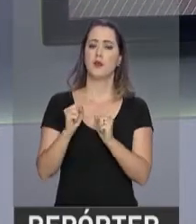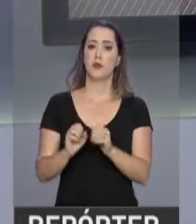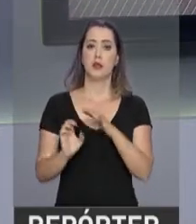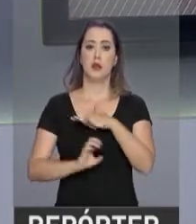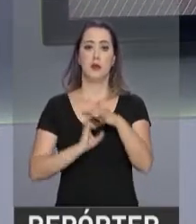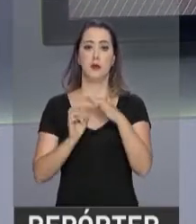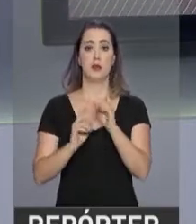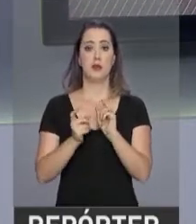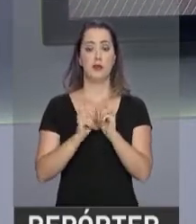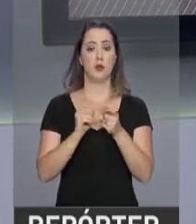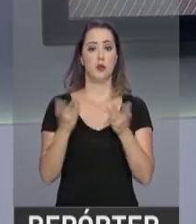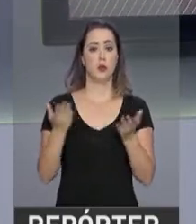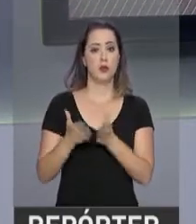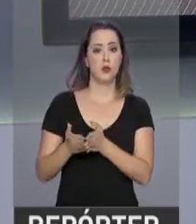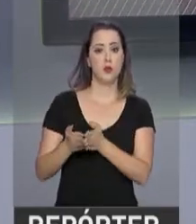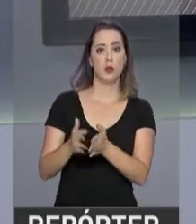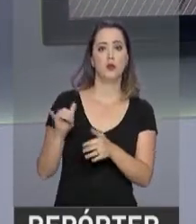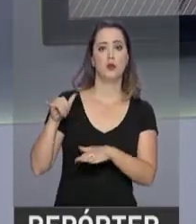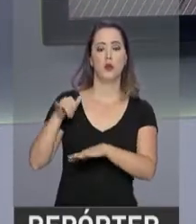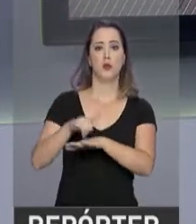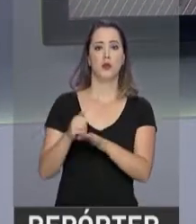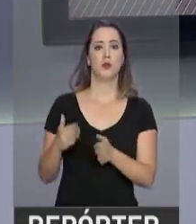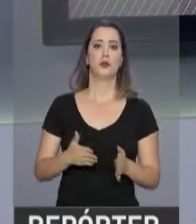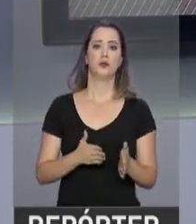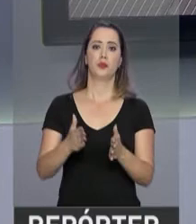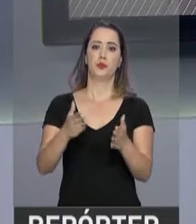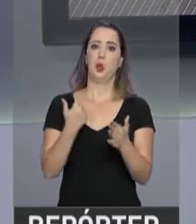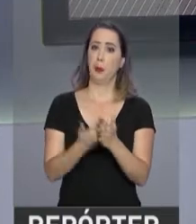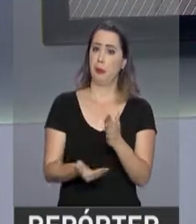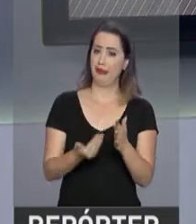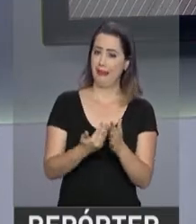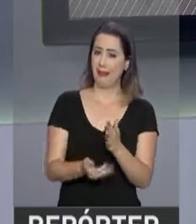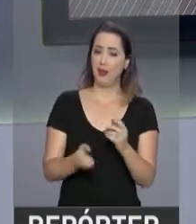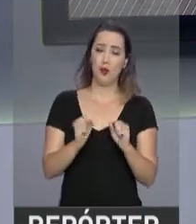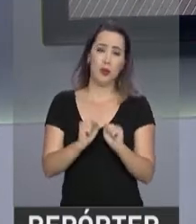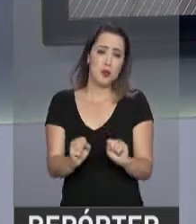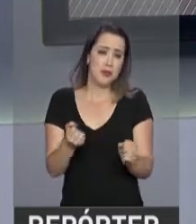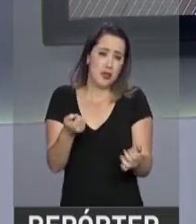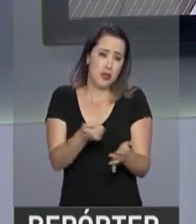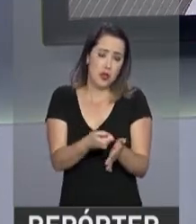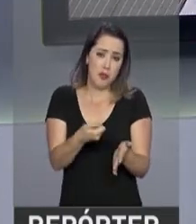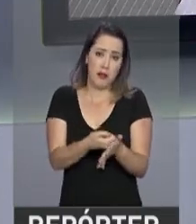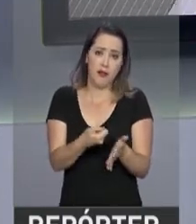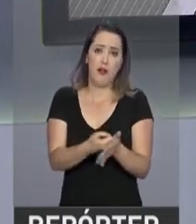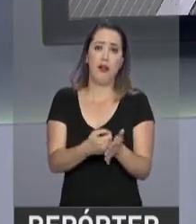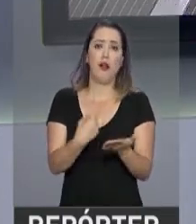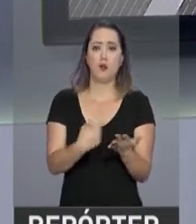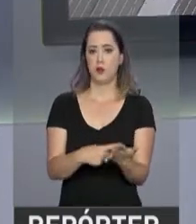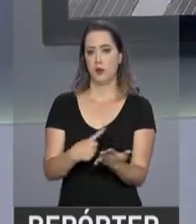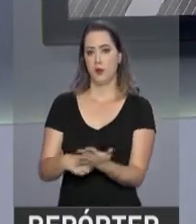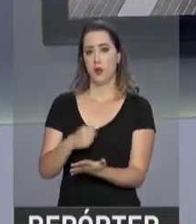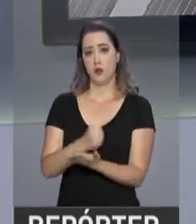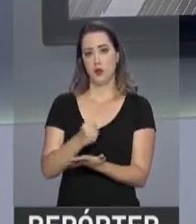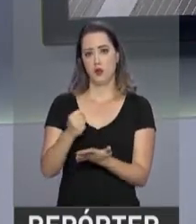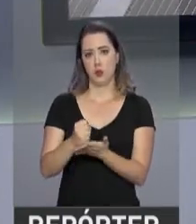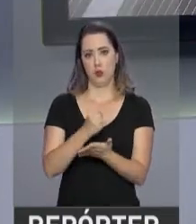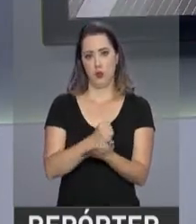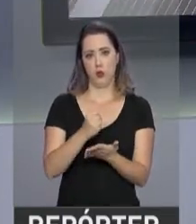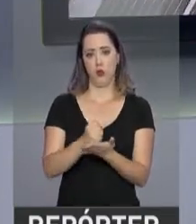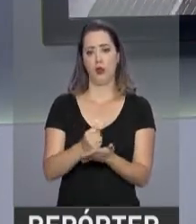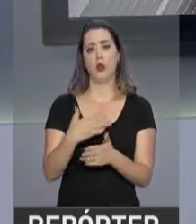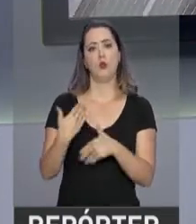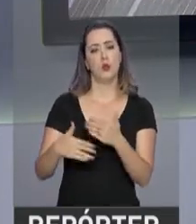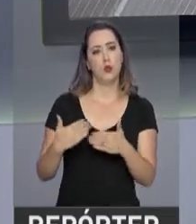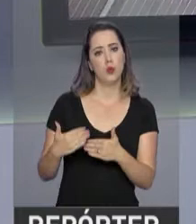gestoras de portos aeroportos e estradas que perderam a capacidade de cumprir com as obrigações contratuais não deixem de